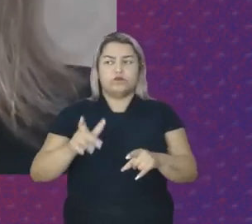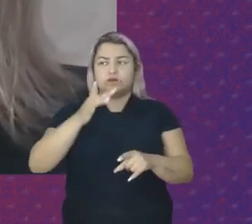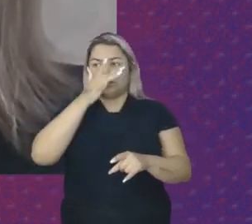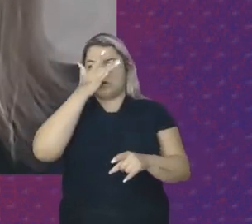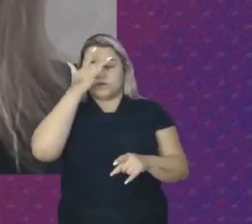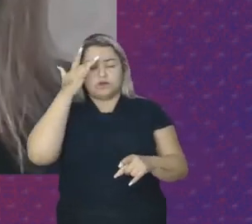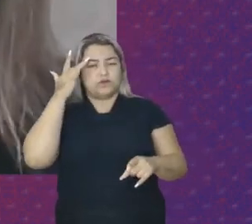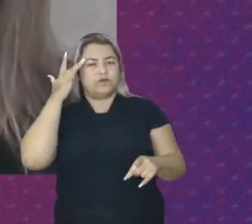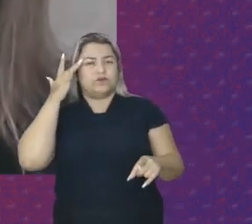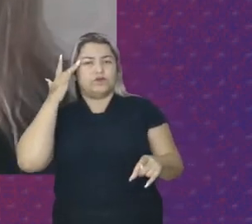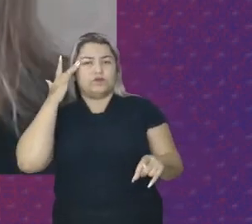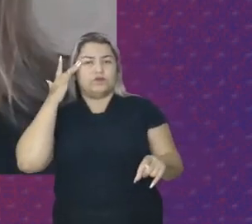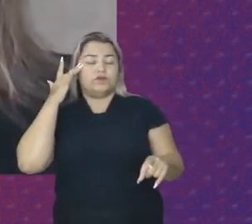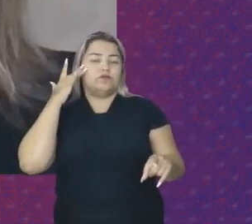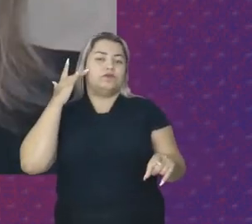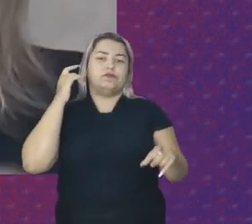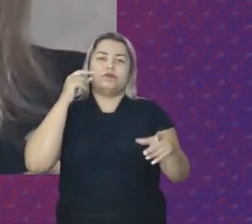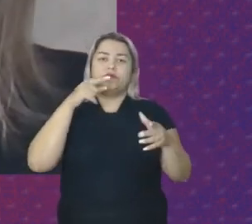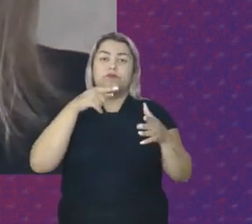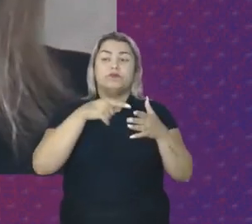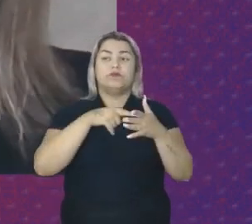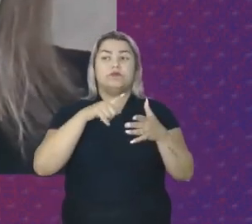que os serviços